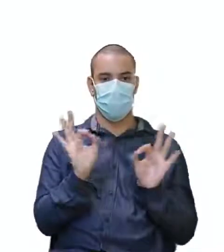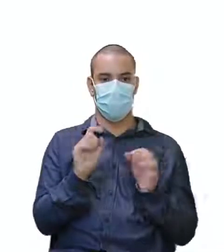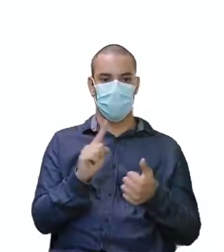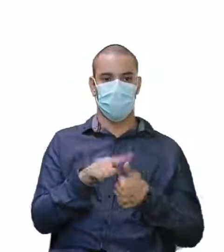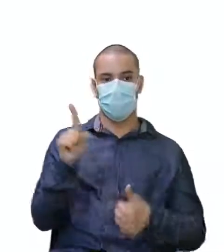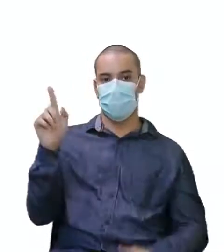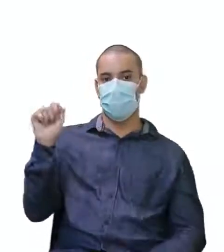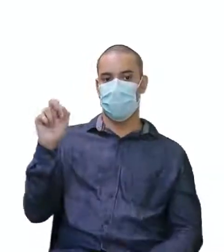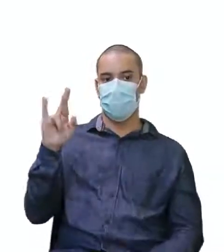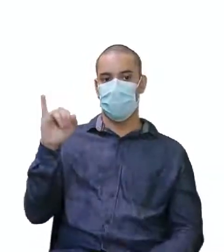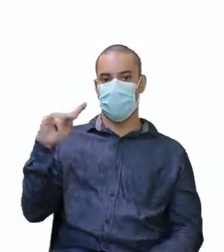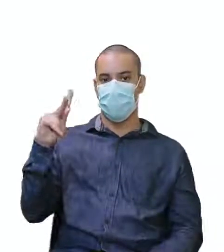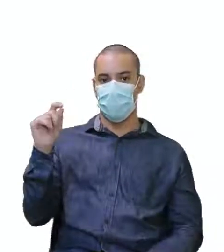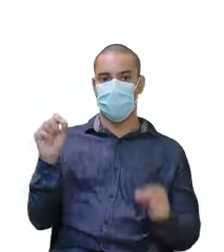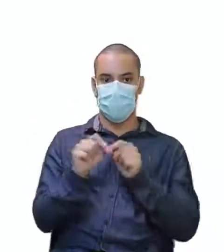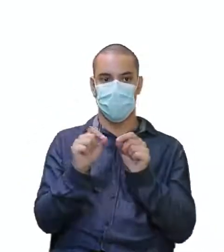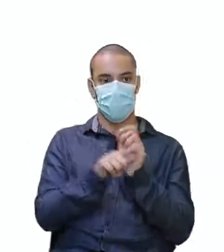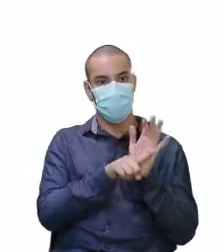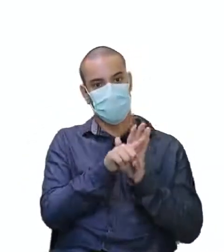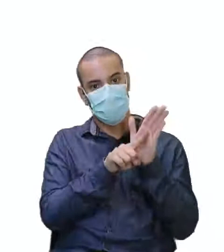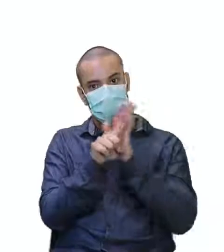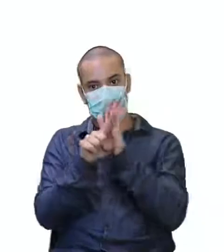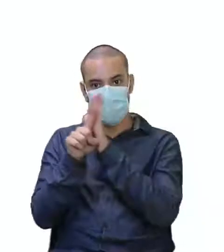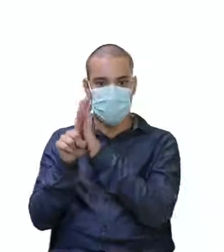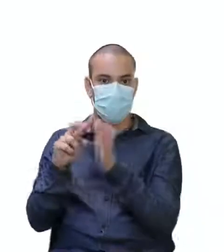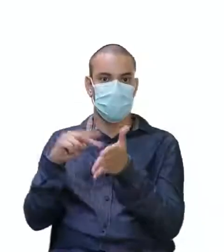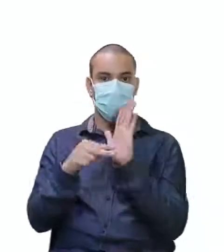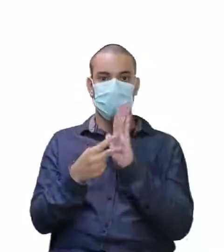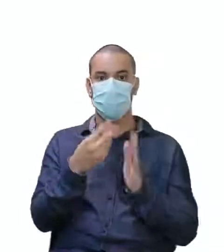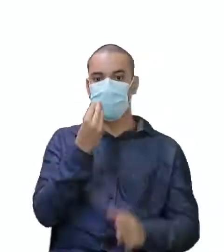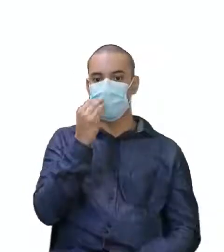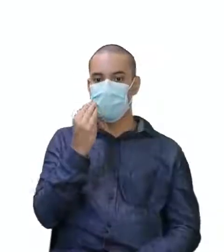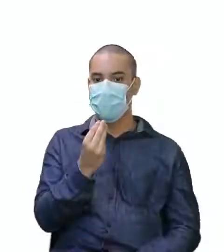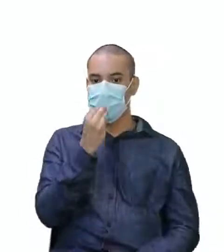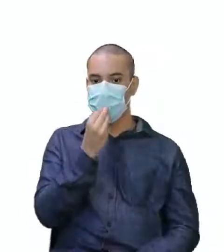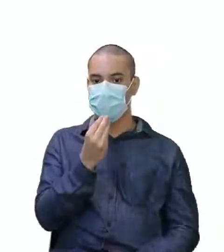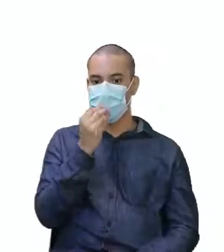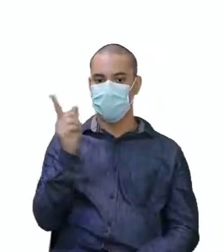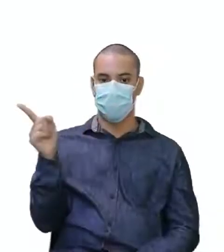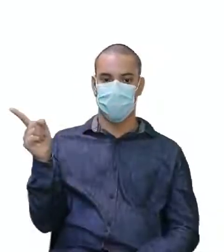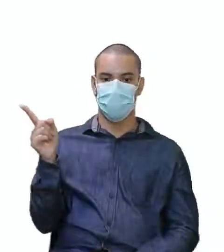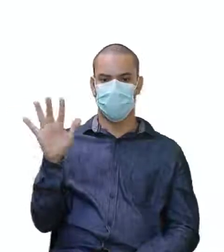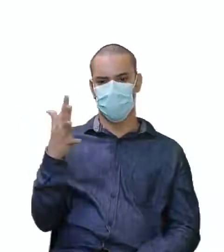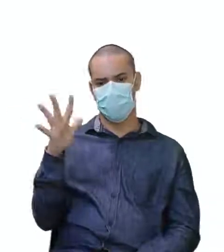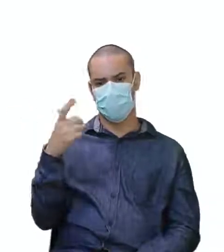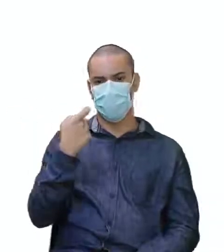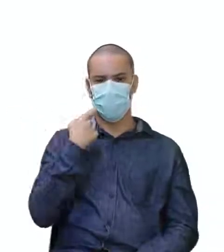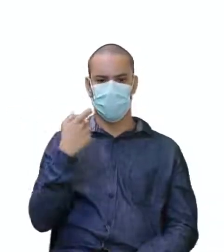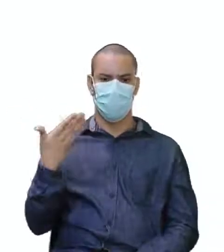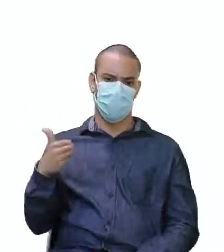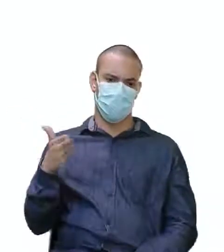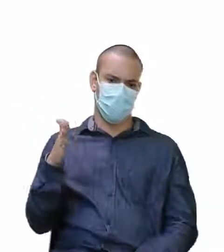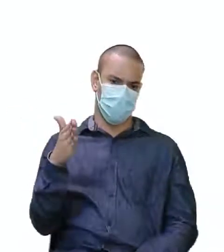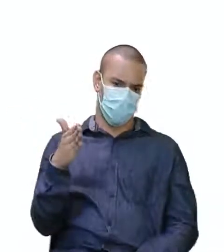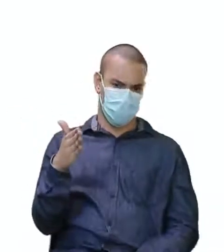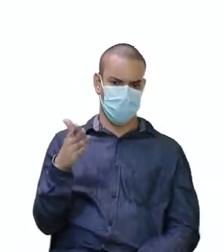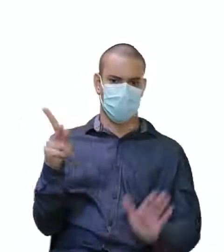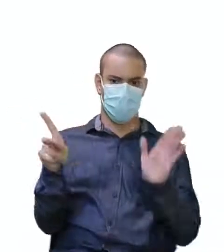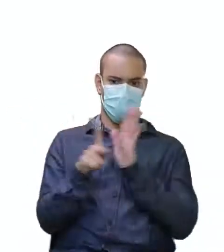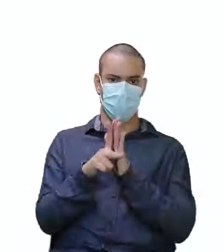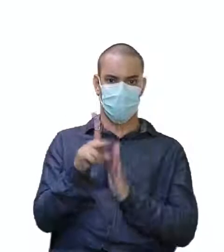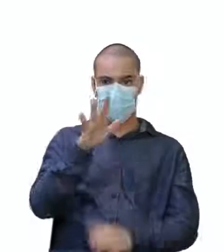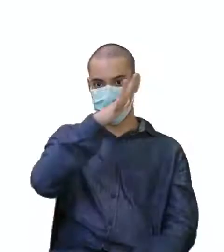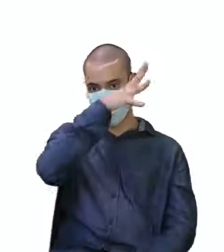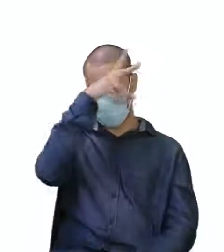ariranha fazendo uma caçada, isso que ela está pegando aí na boca parece um surubim, né? É um peixe aí da